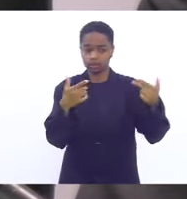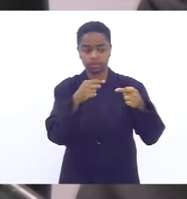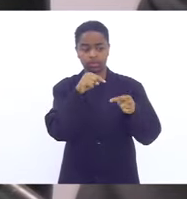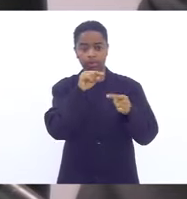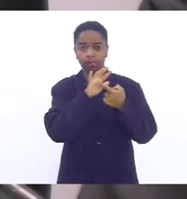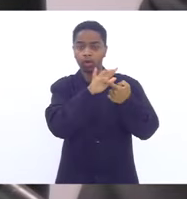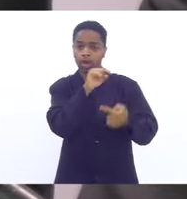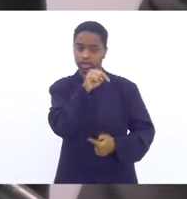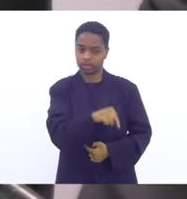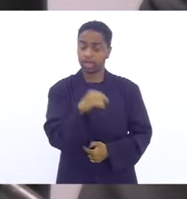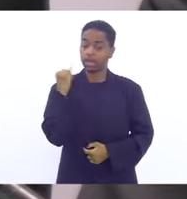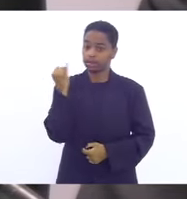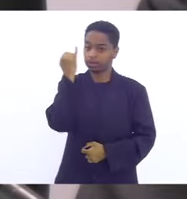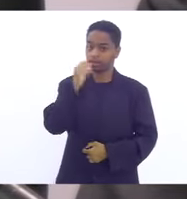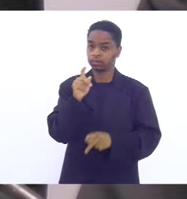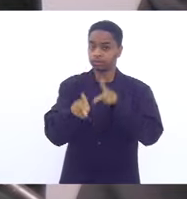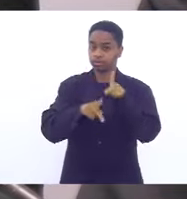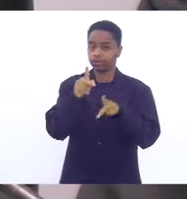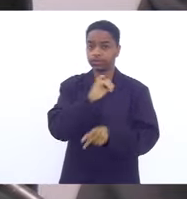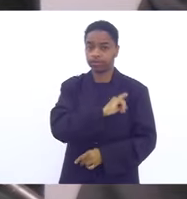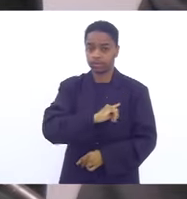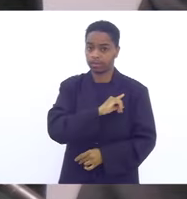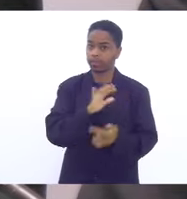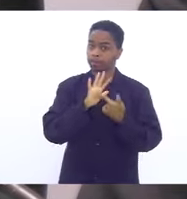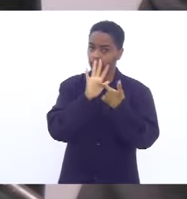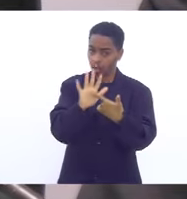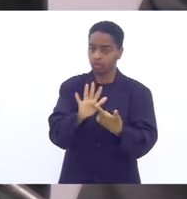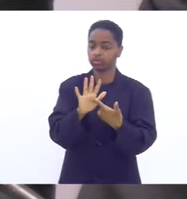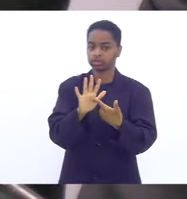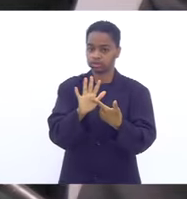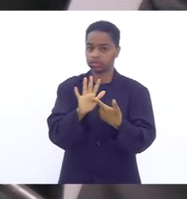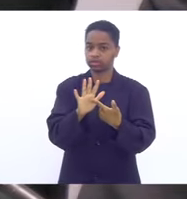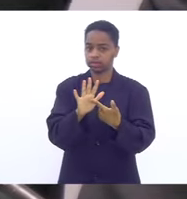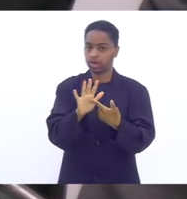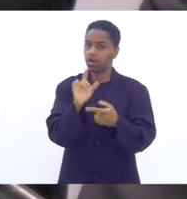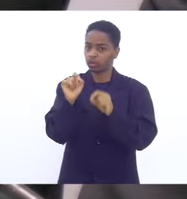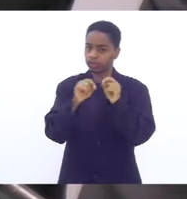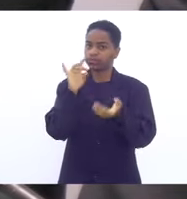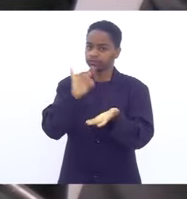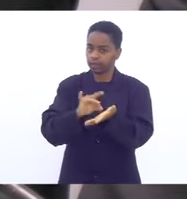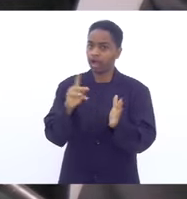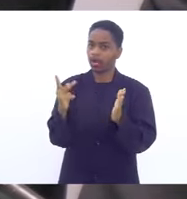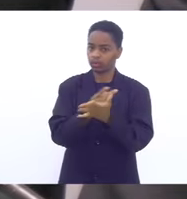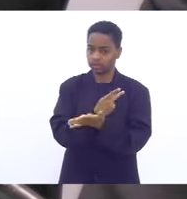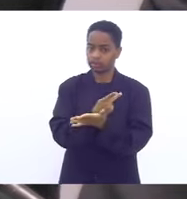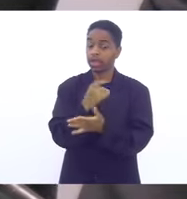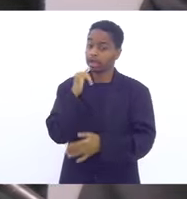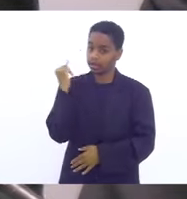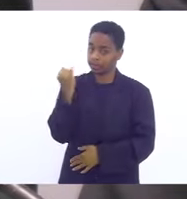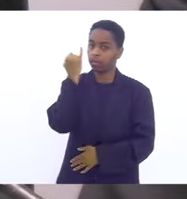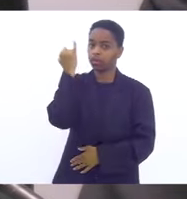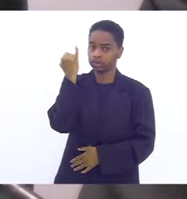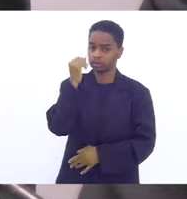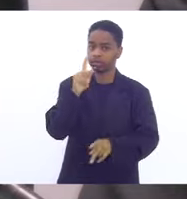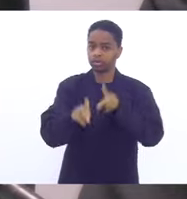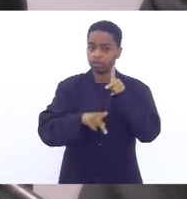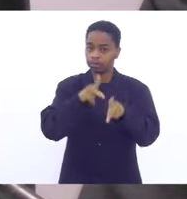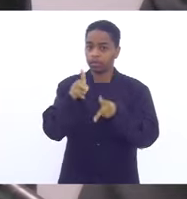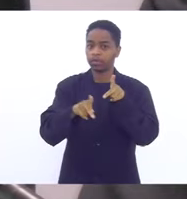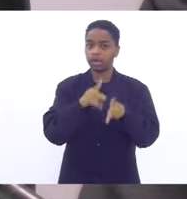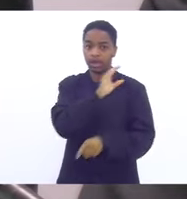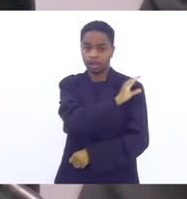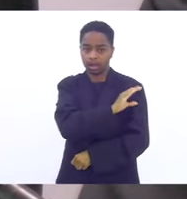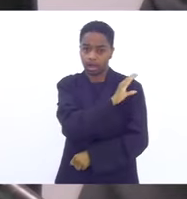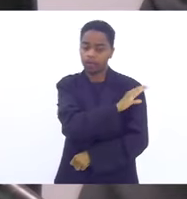É importante que a população de Itaboraí, de Laroli, apresente o que realmente está acontecendo. É importante que a população de